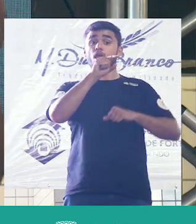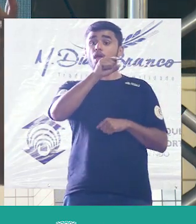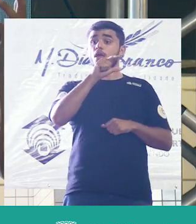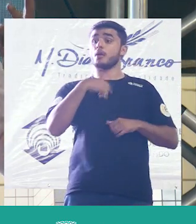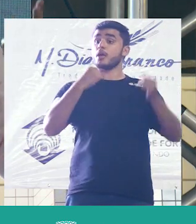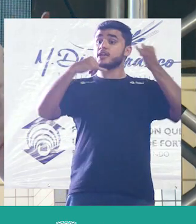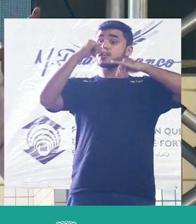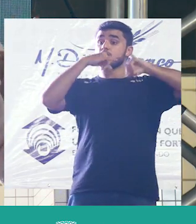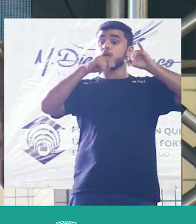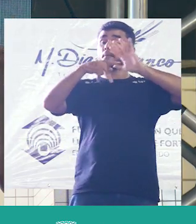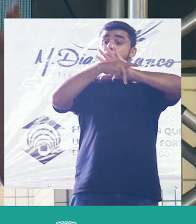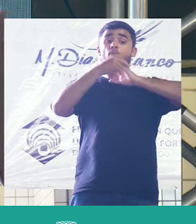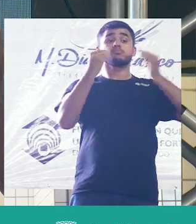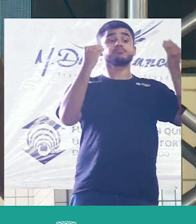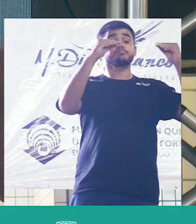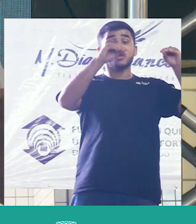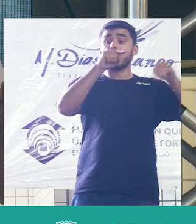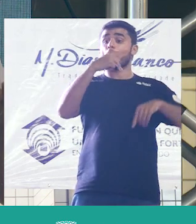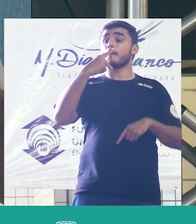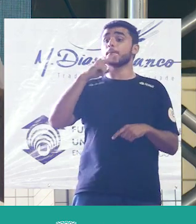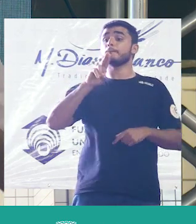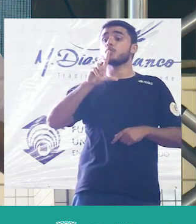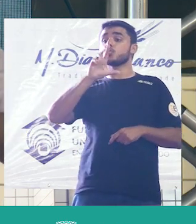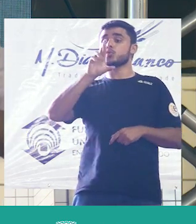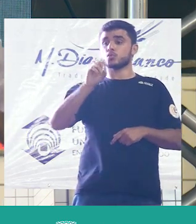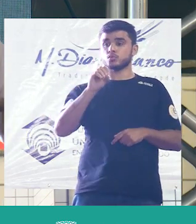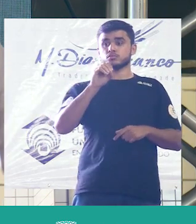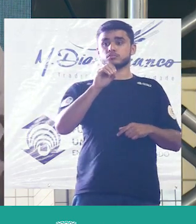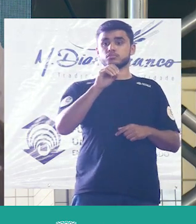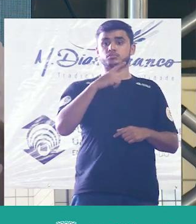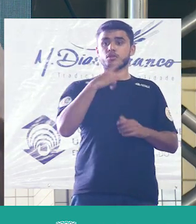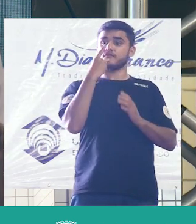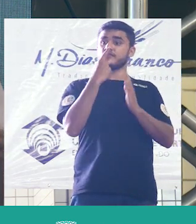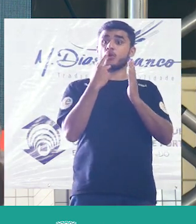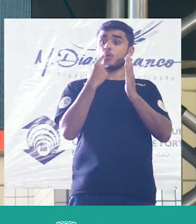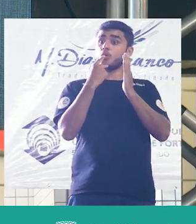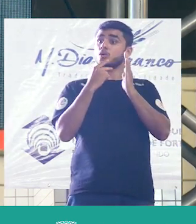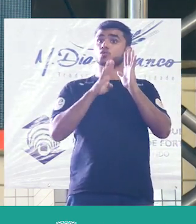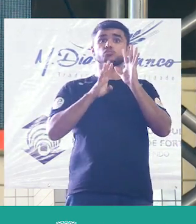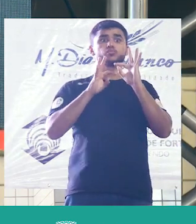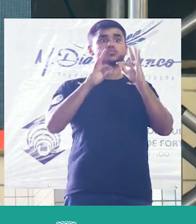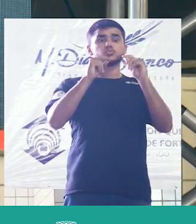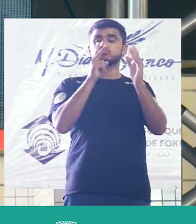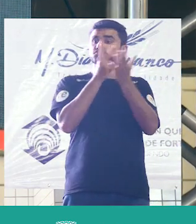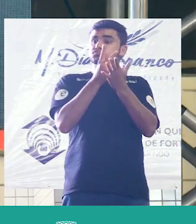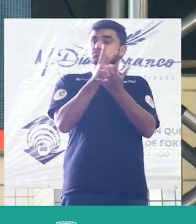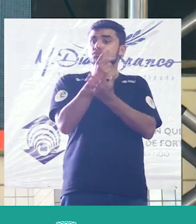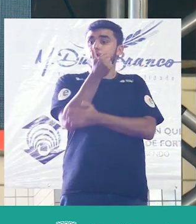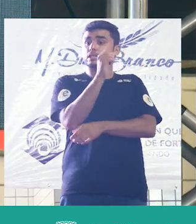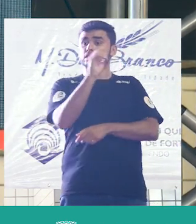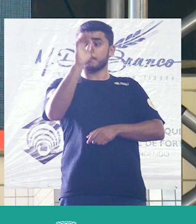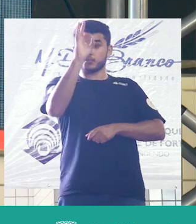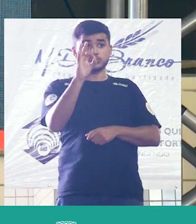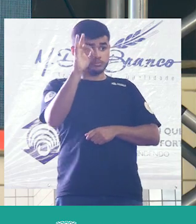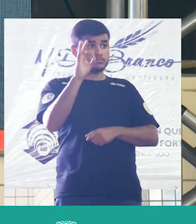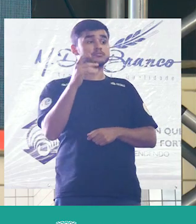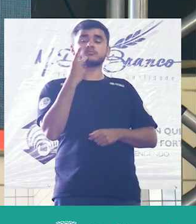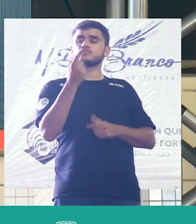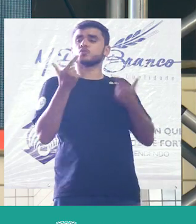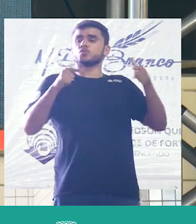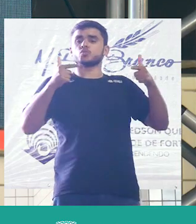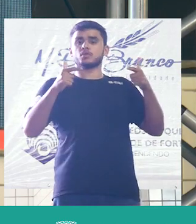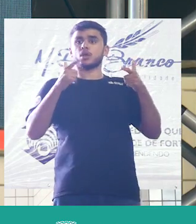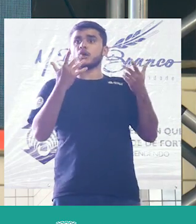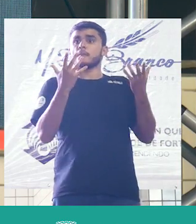é quando o rendimento da reação é 100%, não houve quebra de rendimento, e quando não há reagente